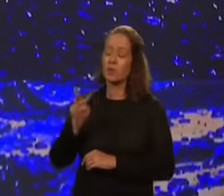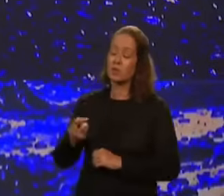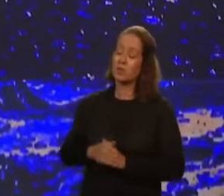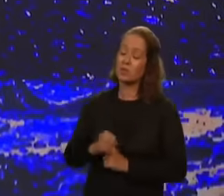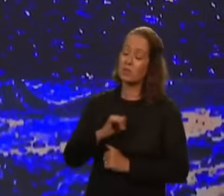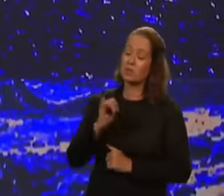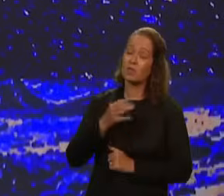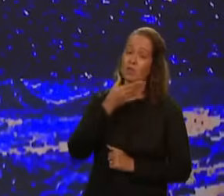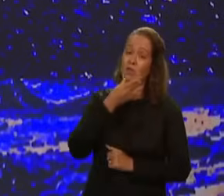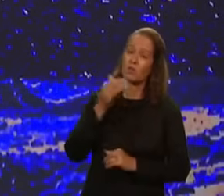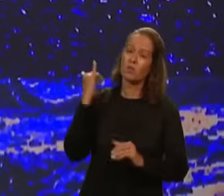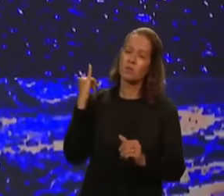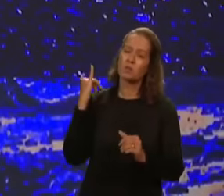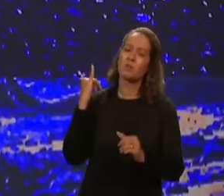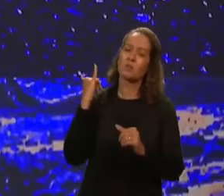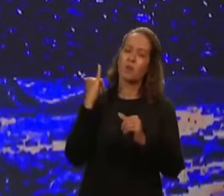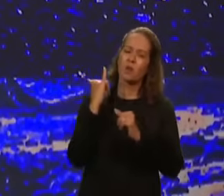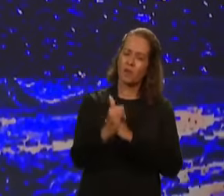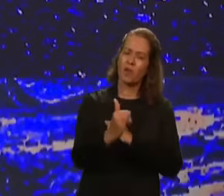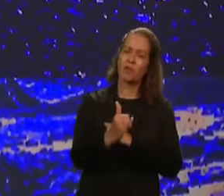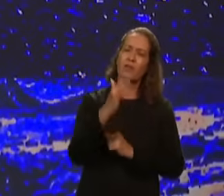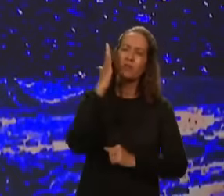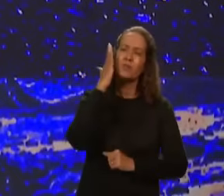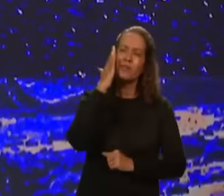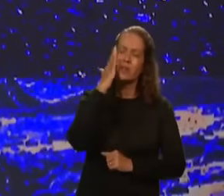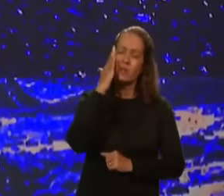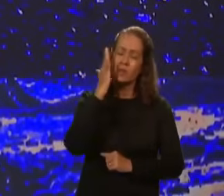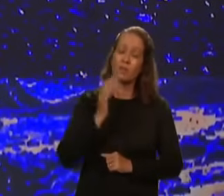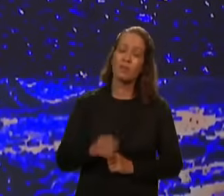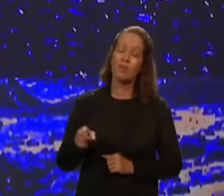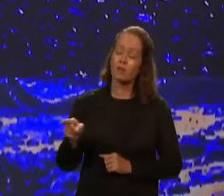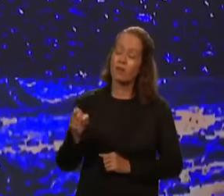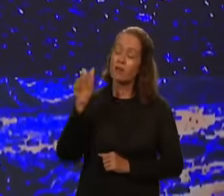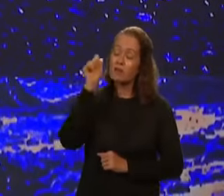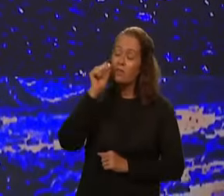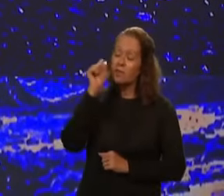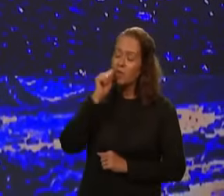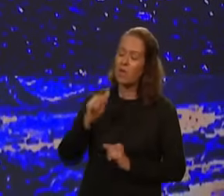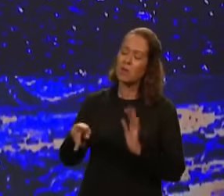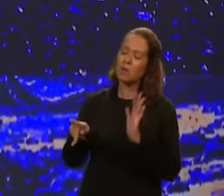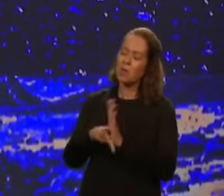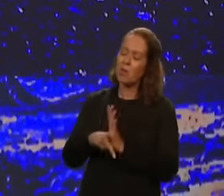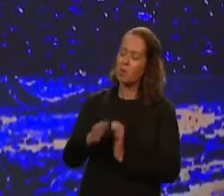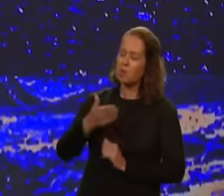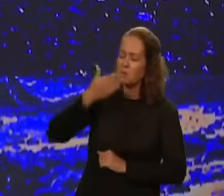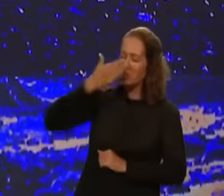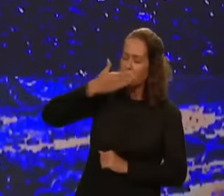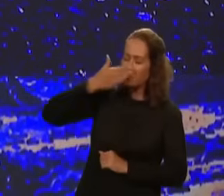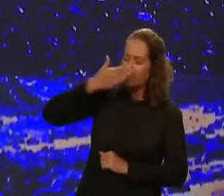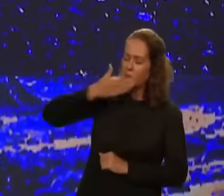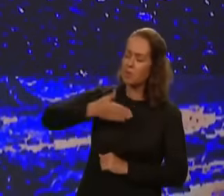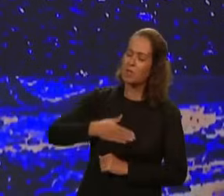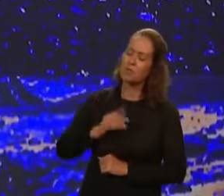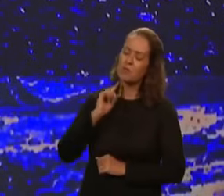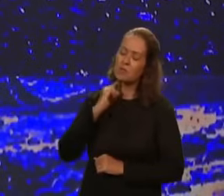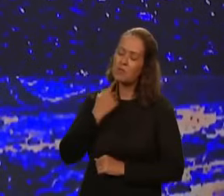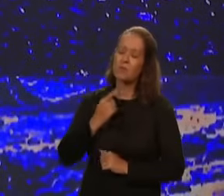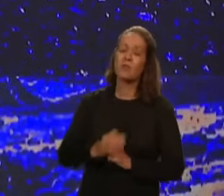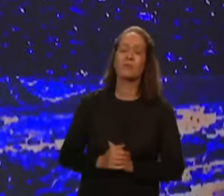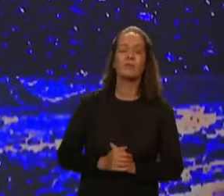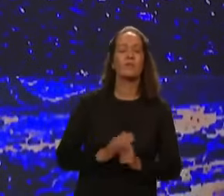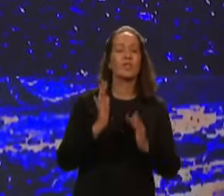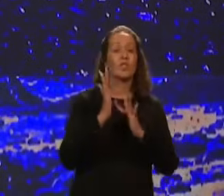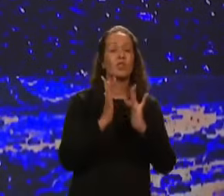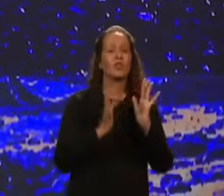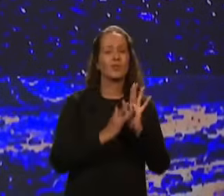profeta, ele sabia que quem está tocando nele é uma prostituta, uma mulher impura. Jesus leu a